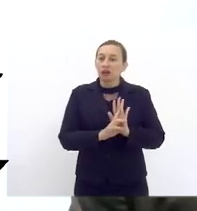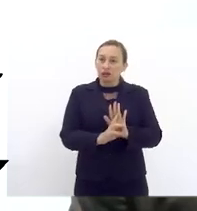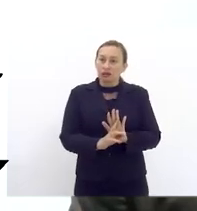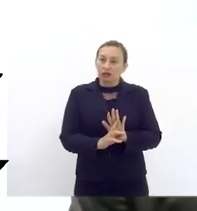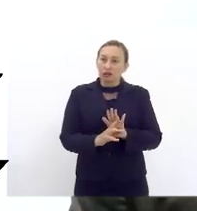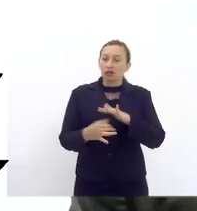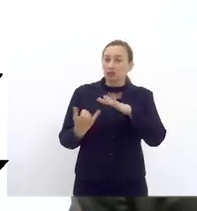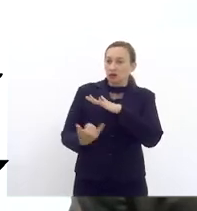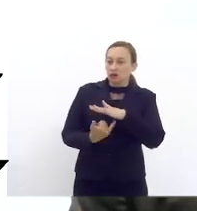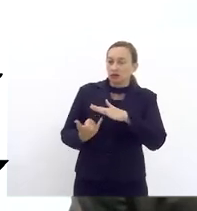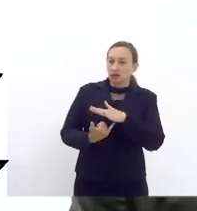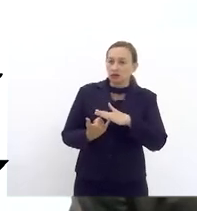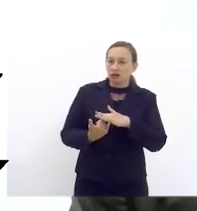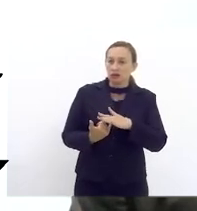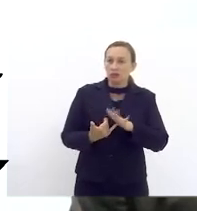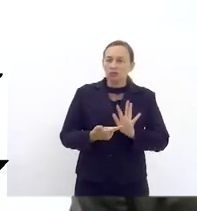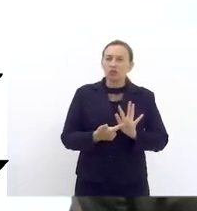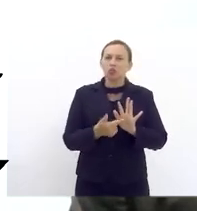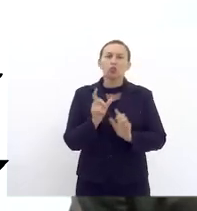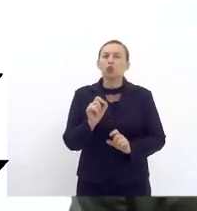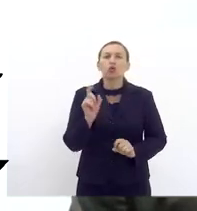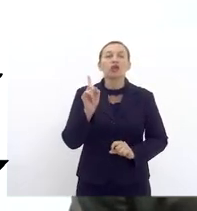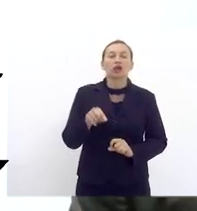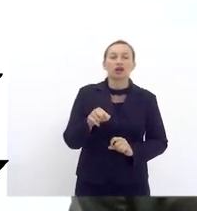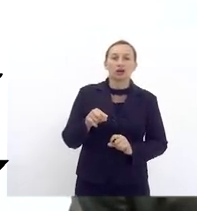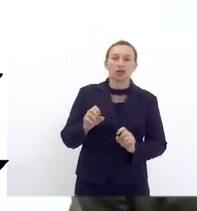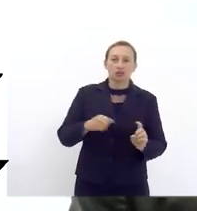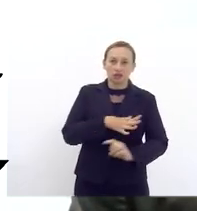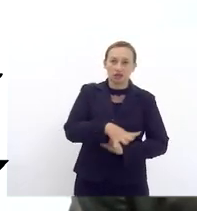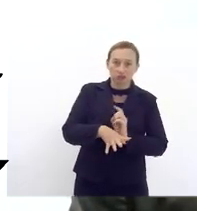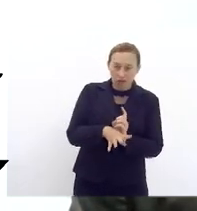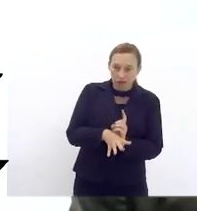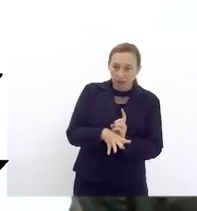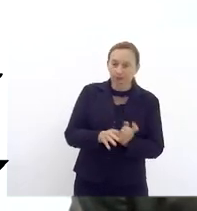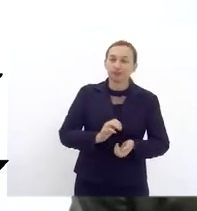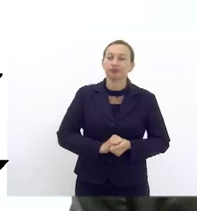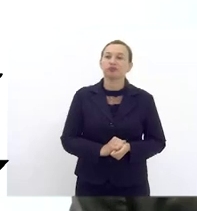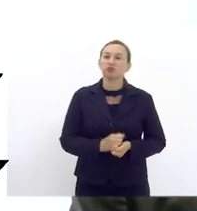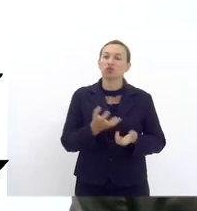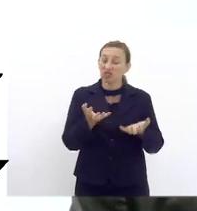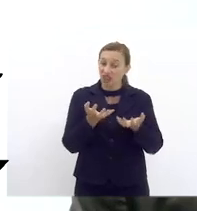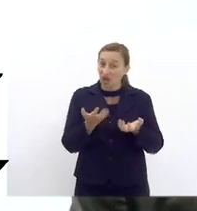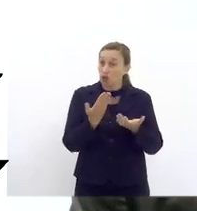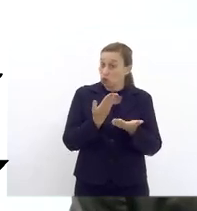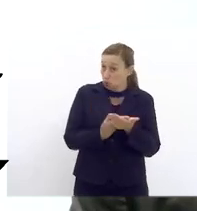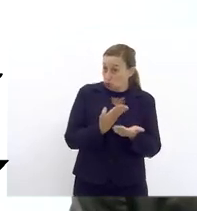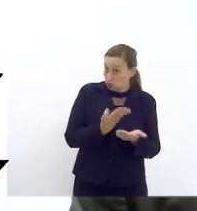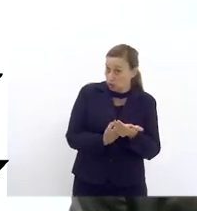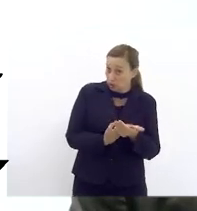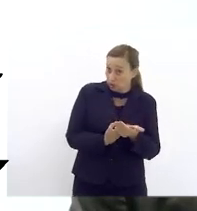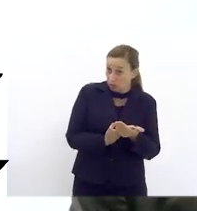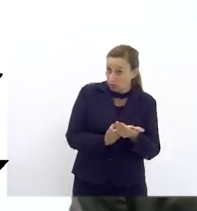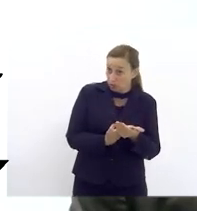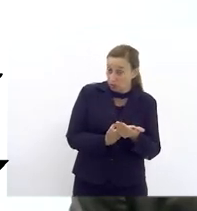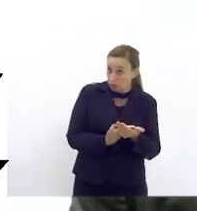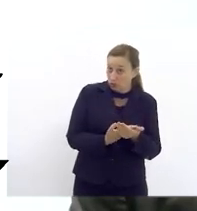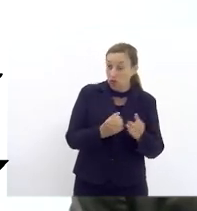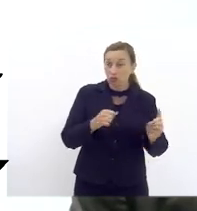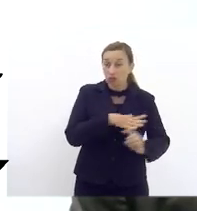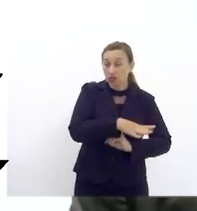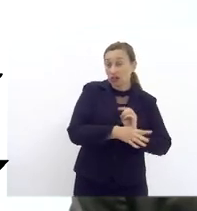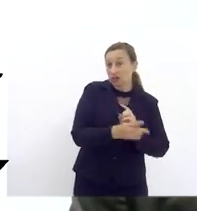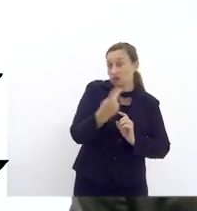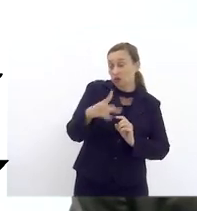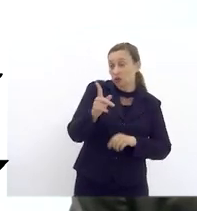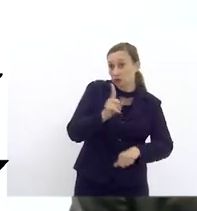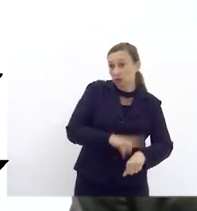institucional ela é a expressão do que é a sociedade né o você quer estudar uma sociedade no seu tempo